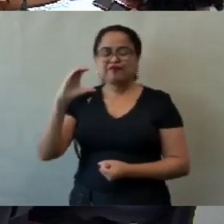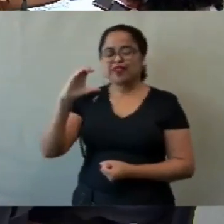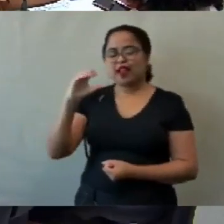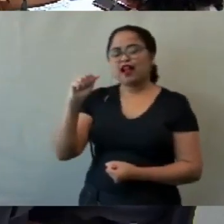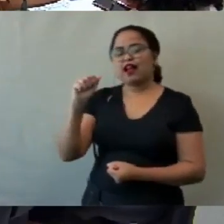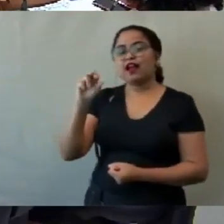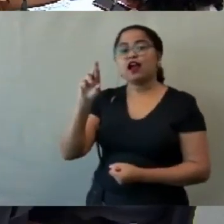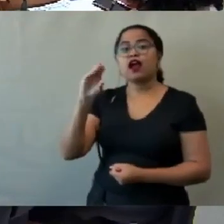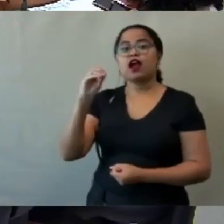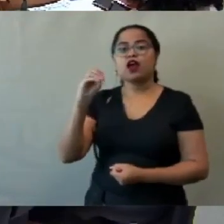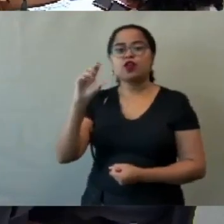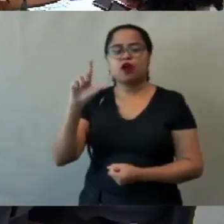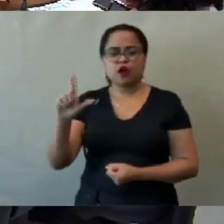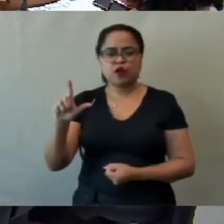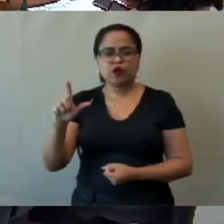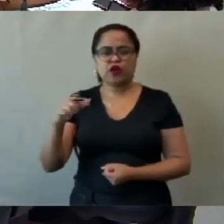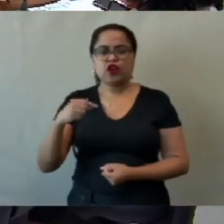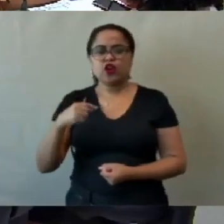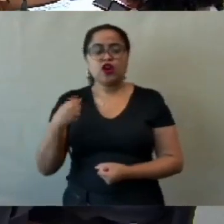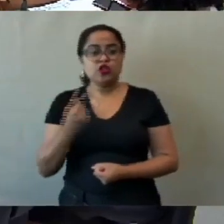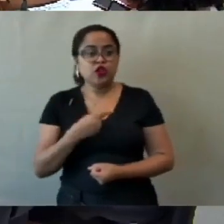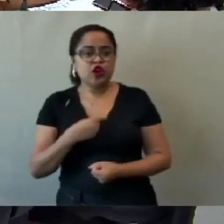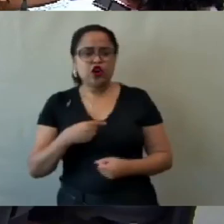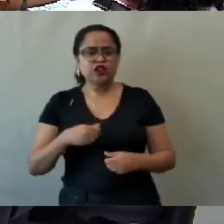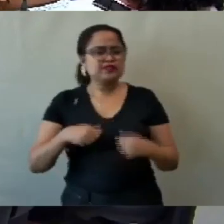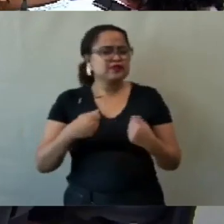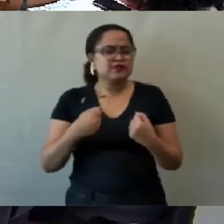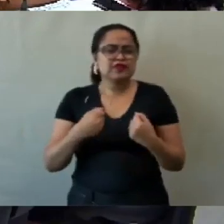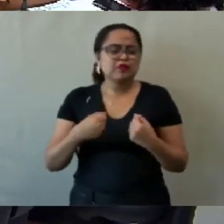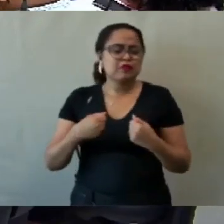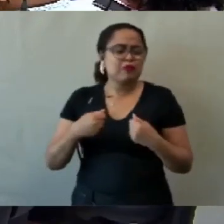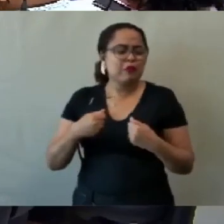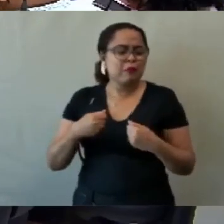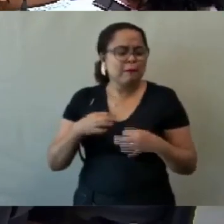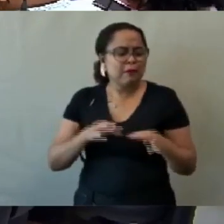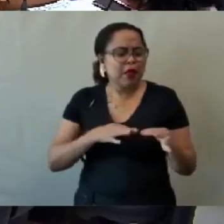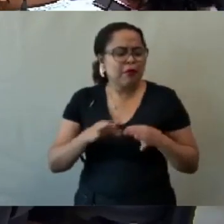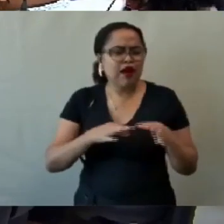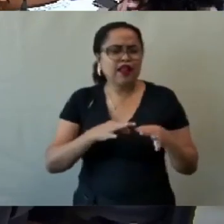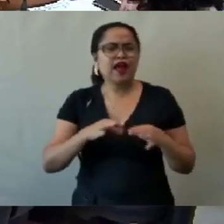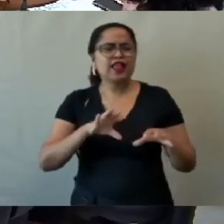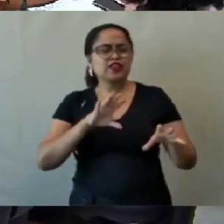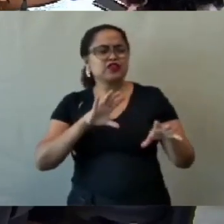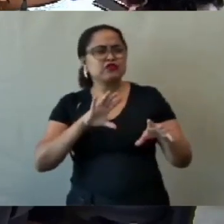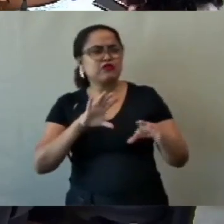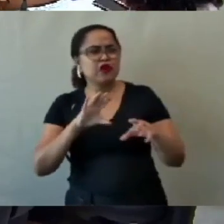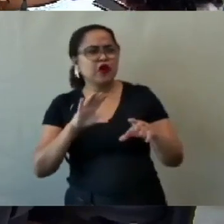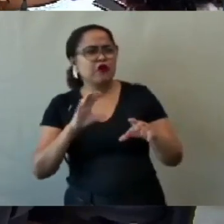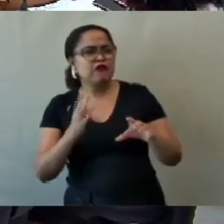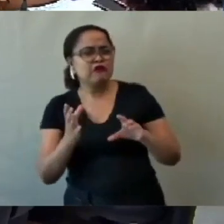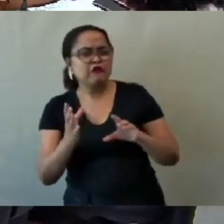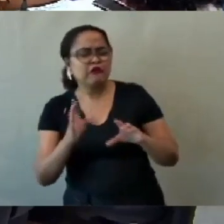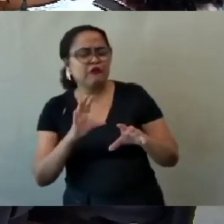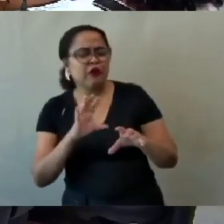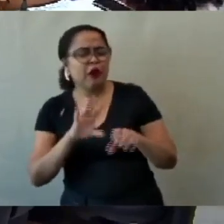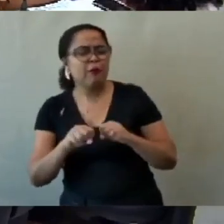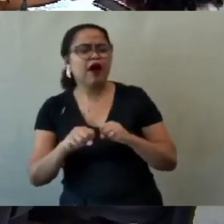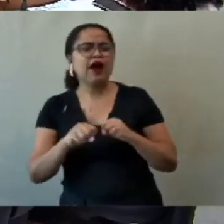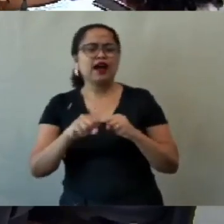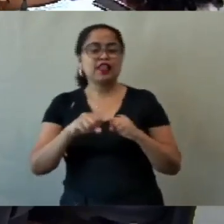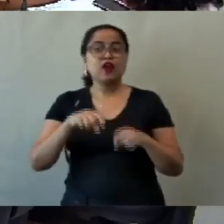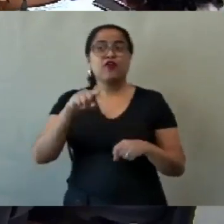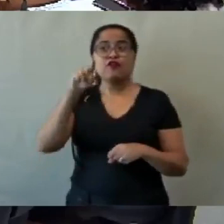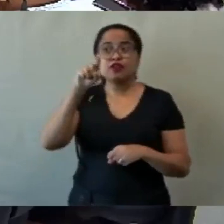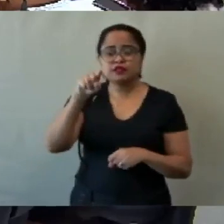a gente não tem formação, a gente não tem preparação, é você que tem que correr atrás, é você que tem que batalhar, você que tem que